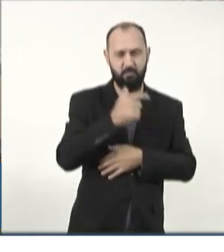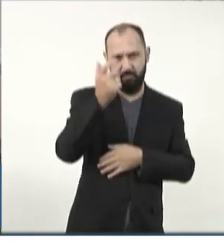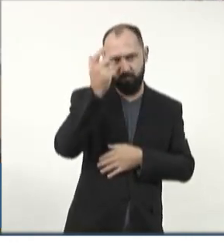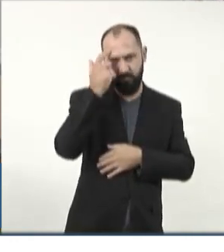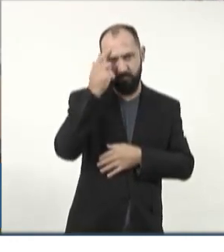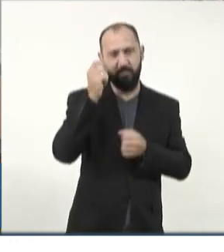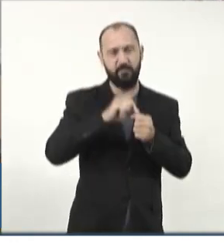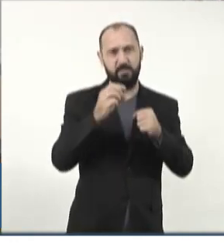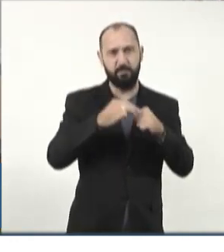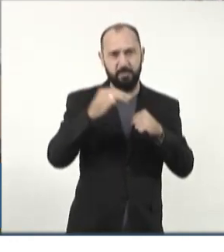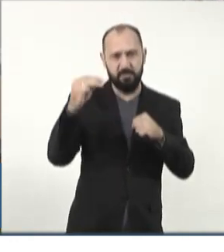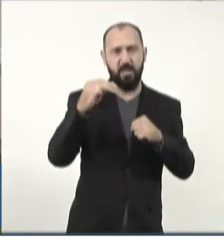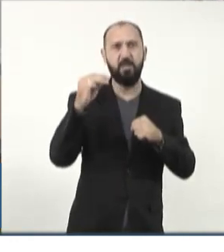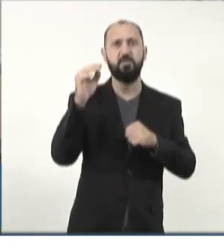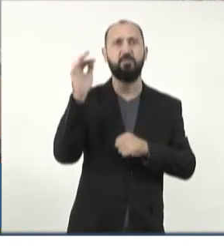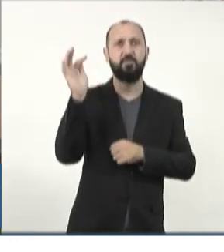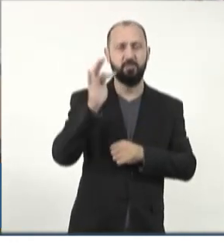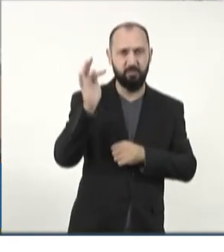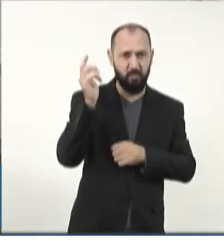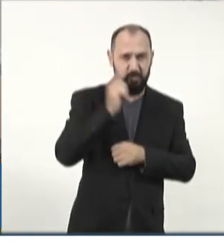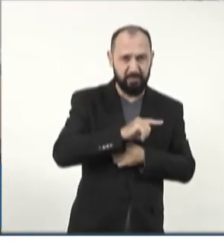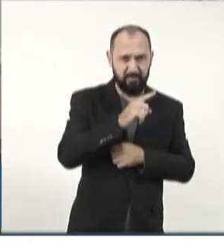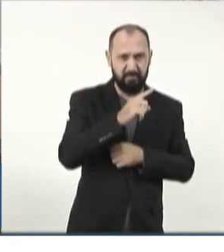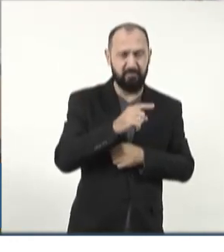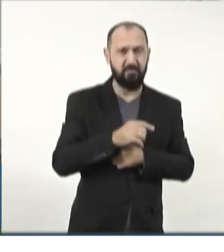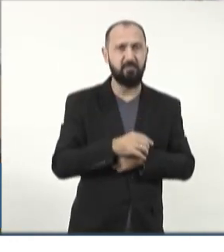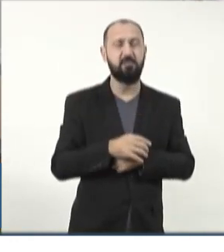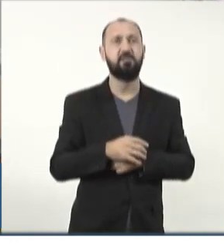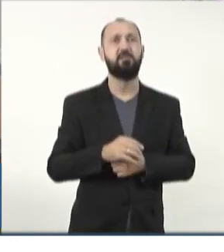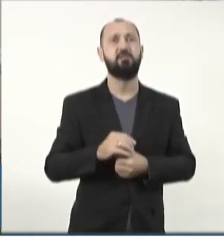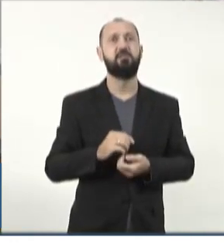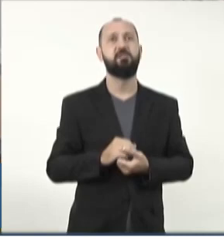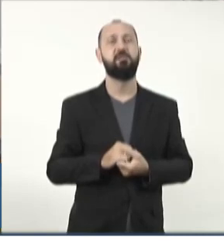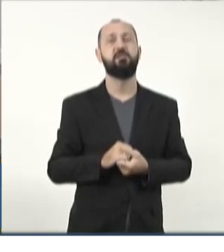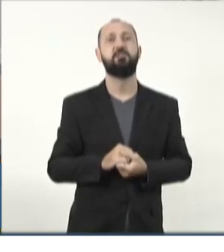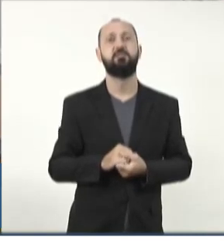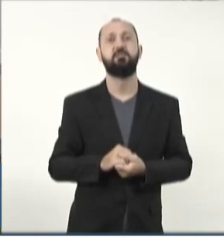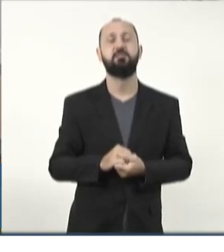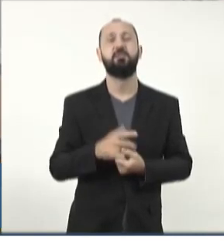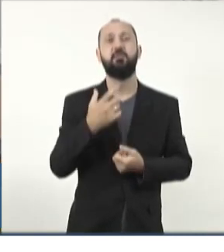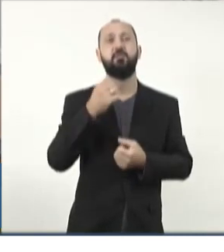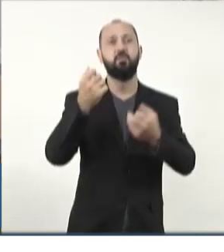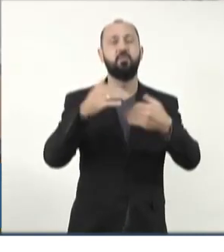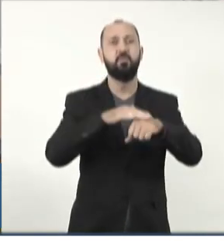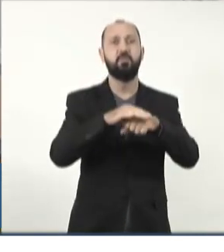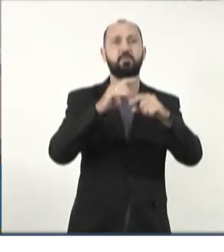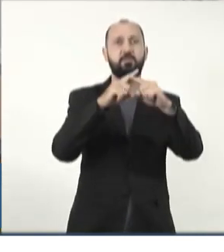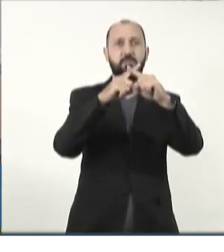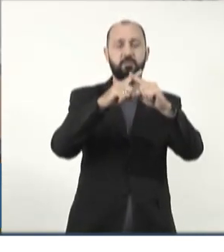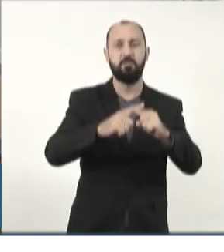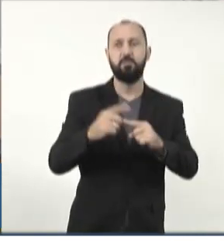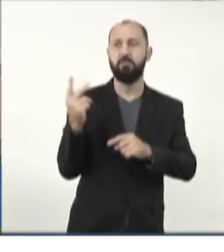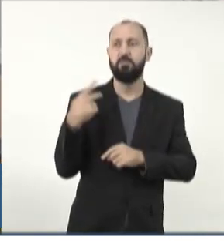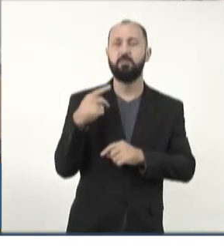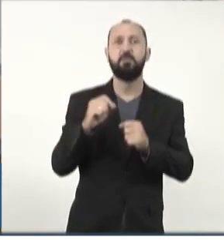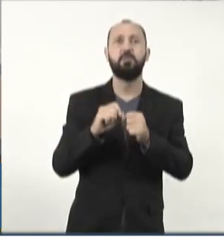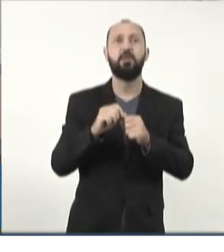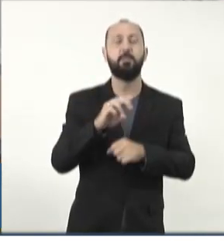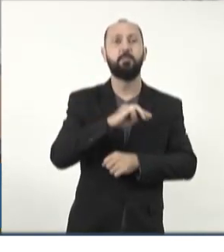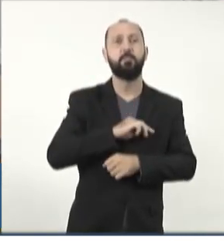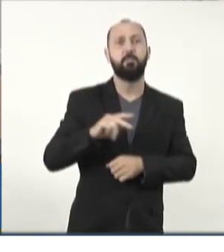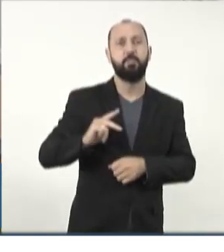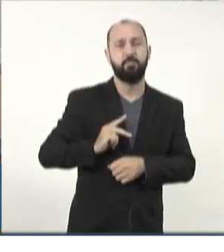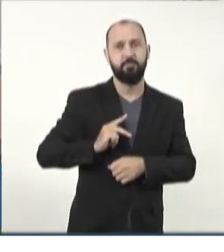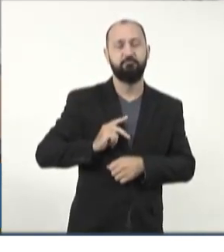pensar em fazer mestrado, faculdade? Entendem? Eu falo muito do concurso público. Nossa carreira, minha e da Aline, Ministério